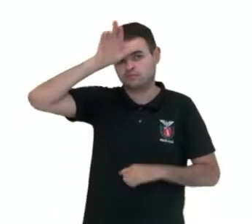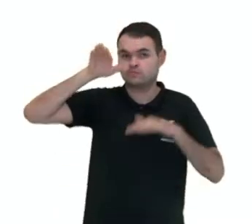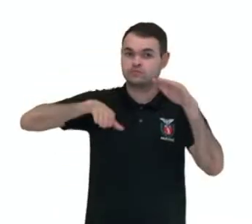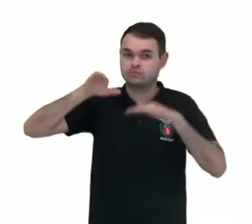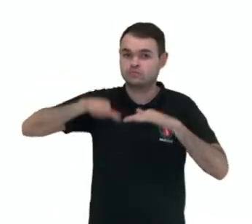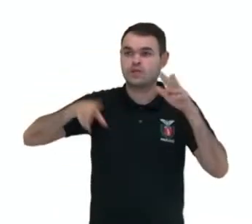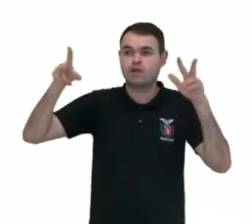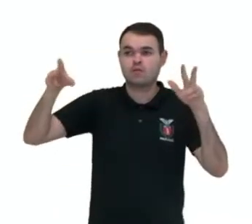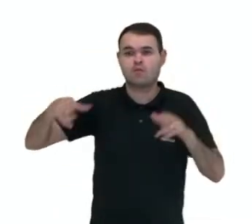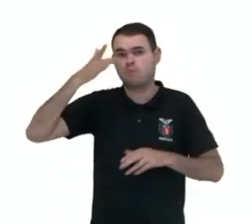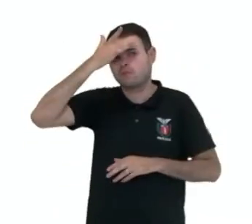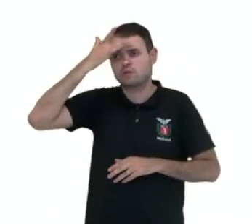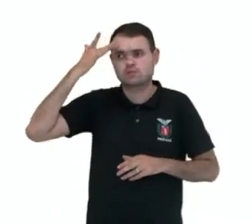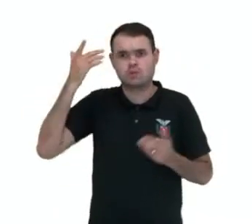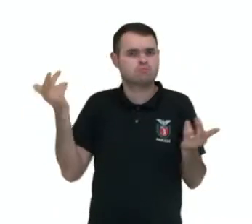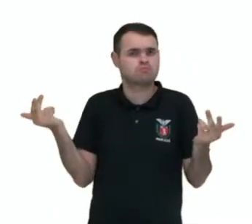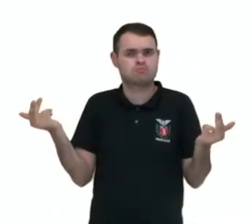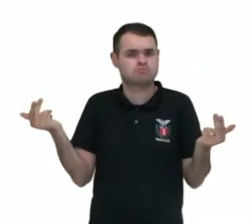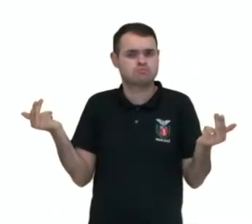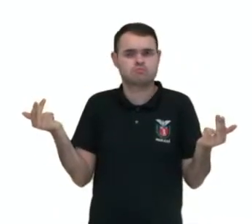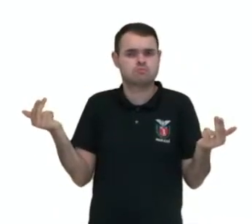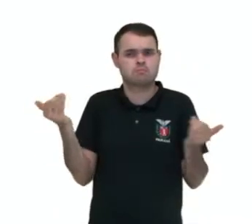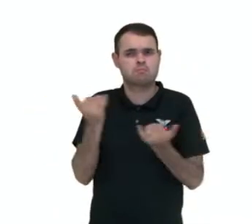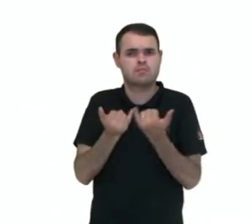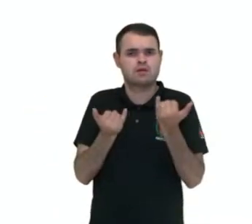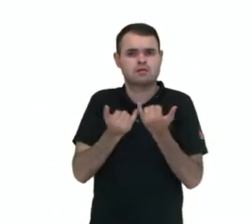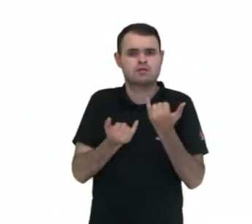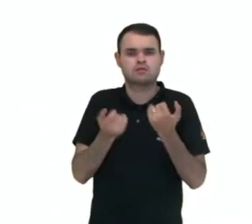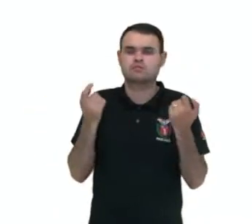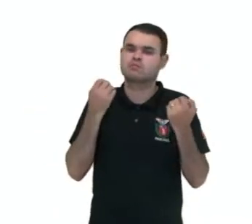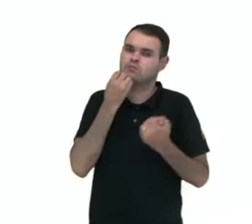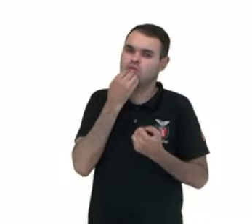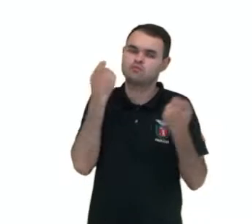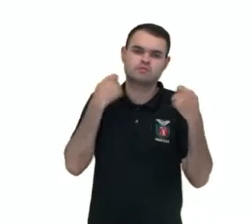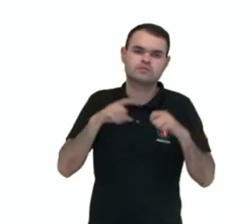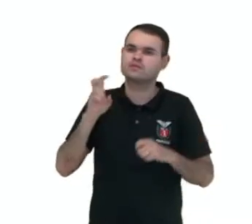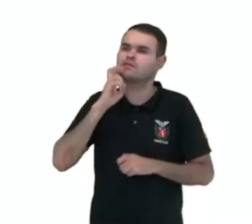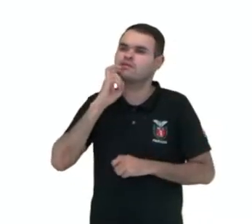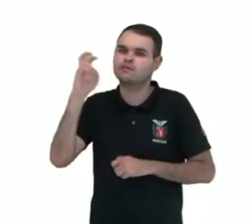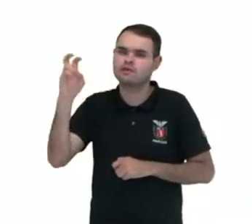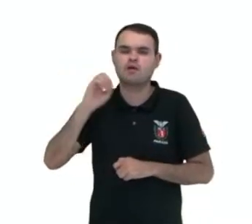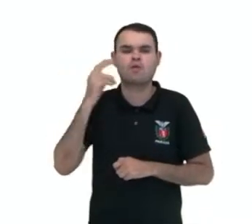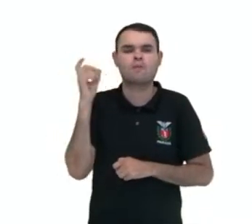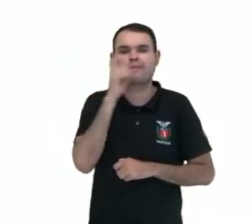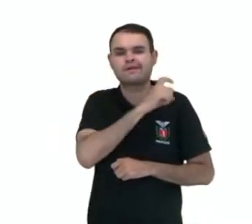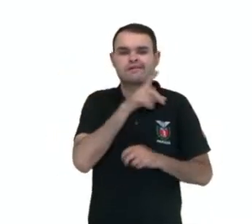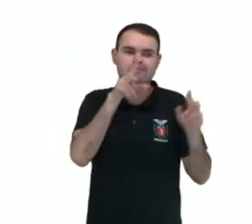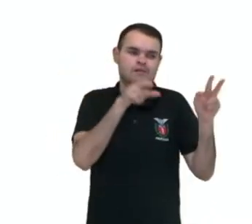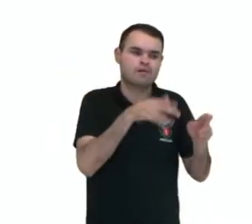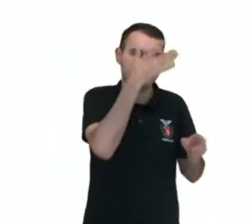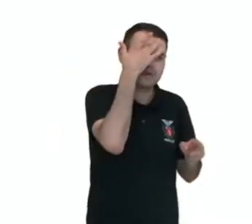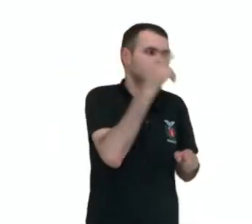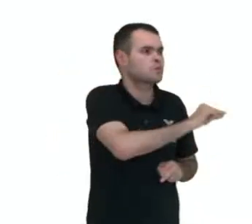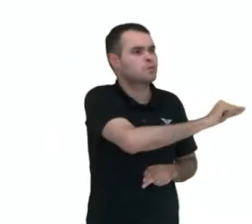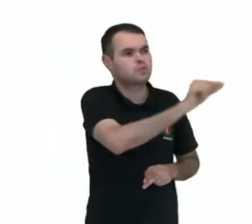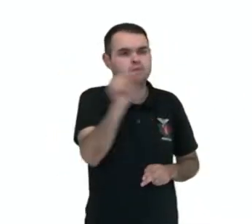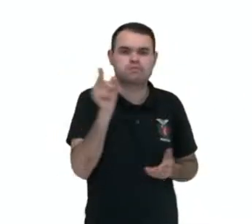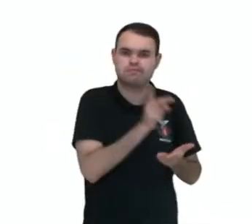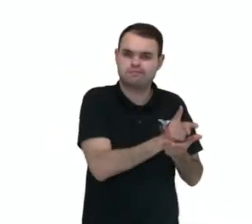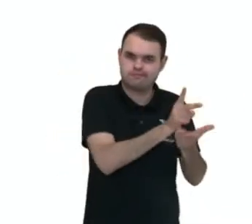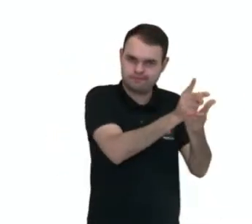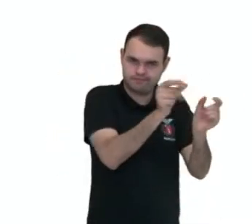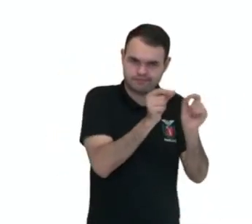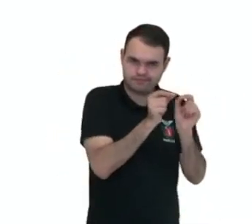feito gente mesmo. O bom é que ninguém precisava gritar, nem também mentir, como as pessoas estavam sempre